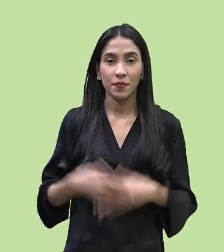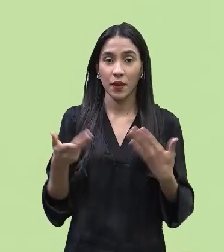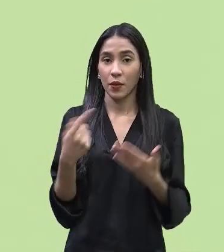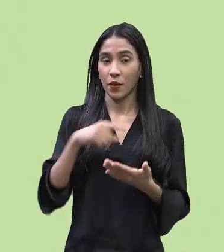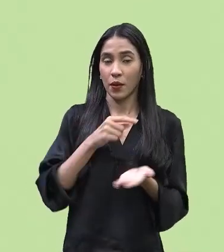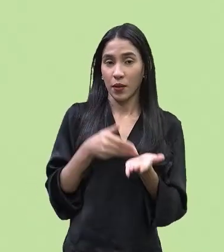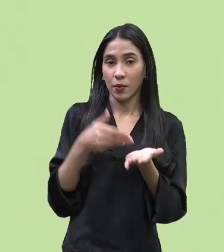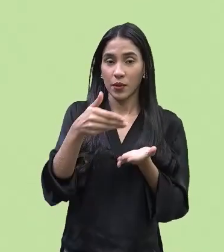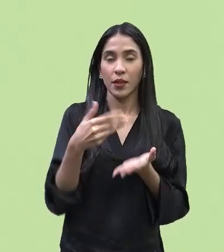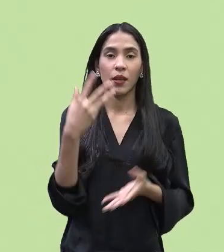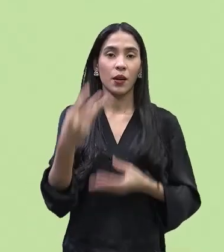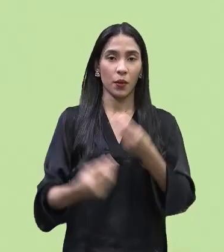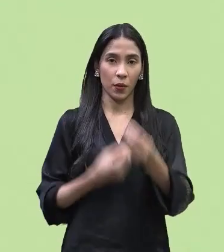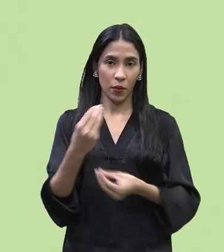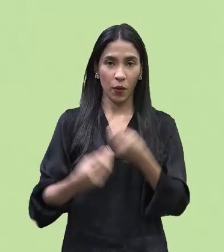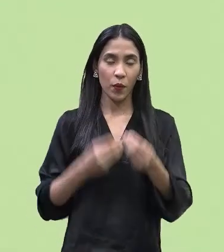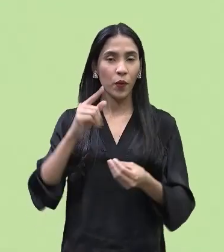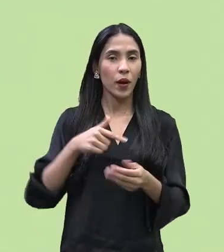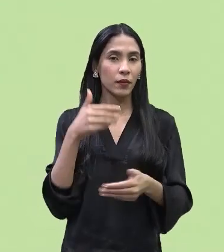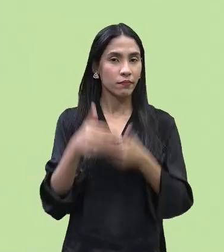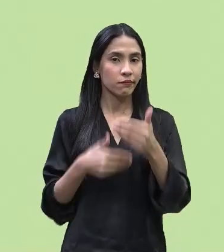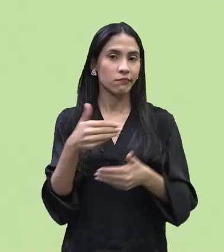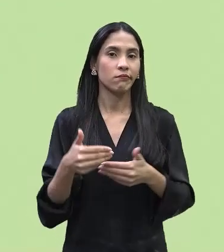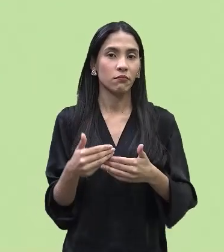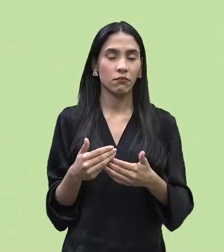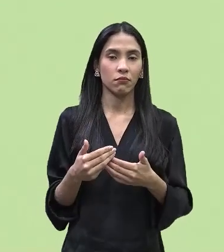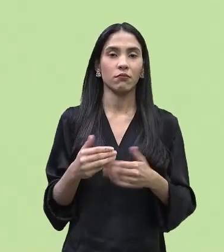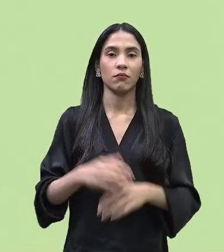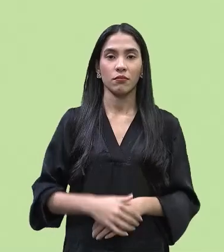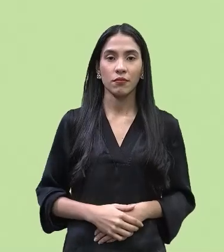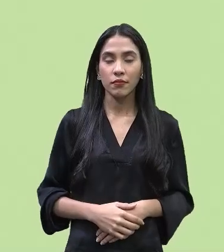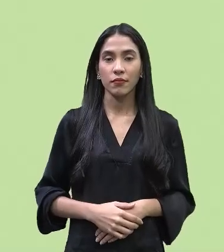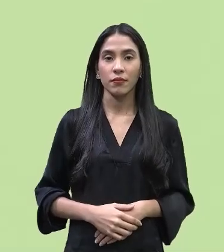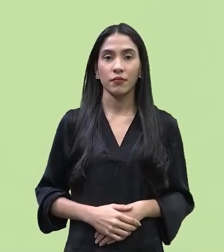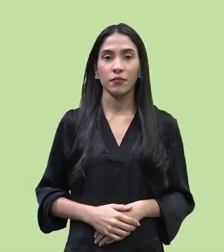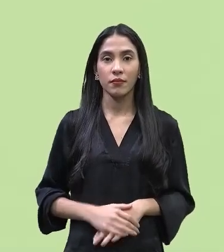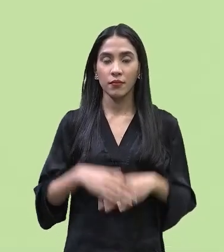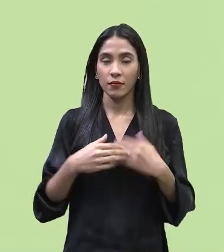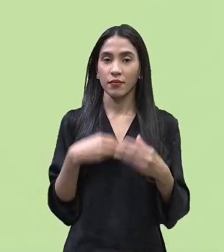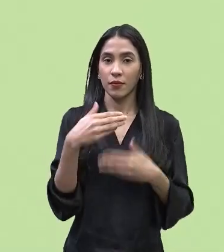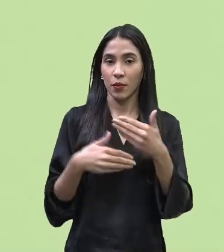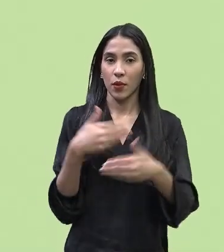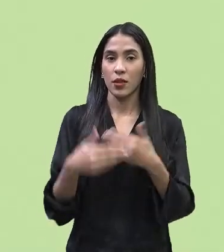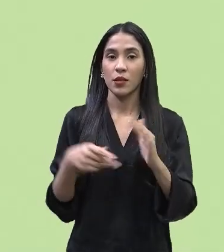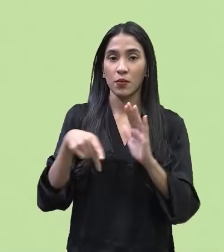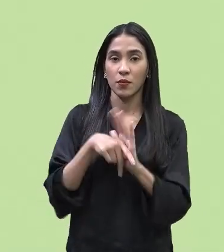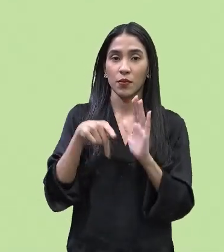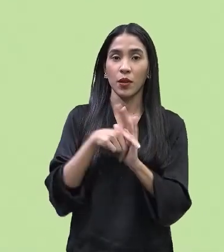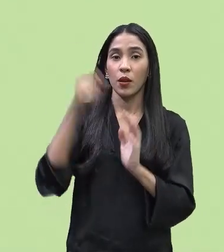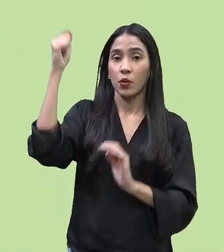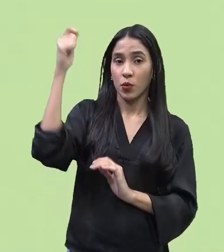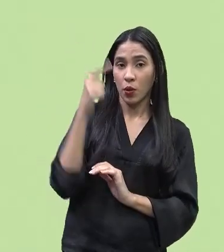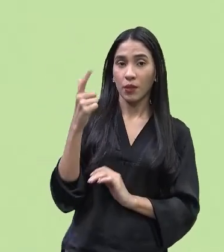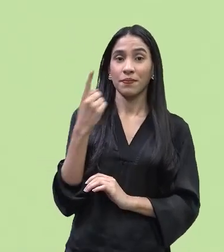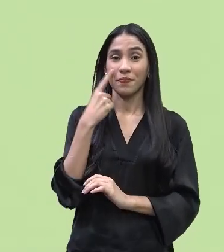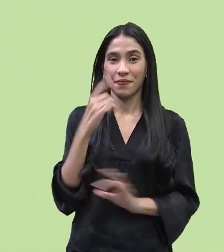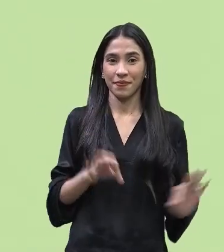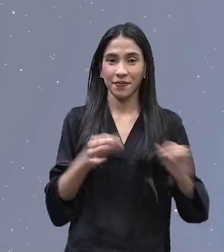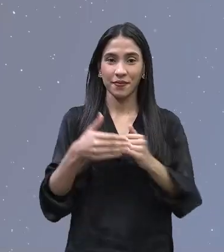vai observar como que é o funcionamento, como que funciona, né, esse processo de energia solar. Olha